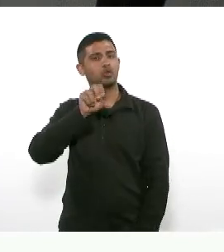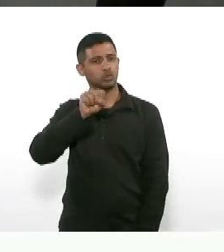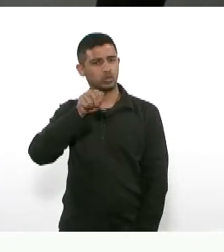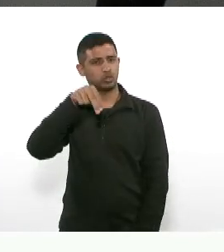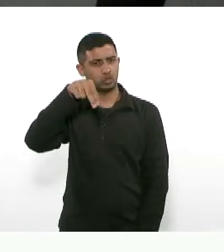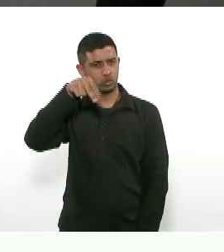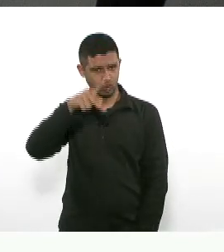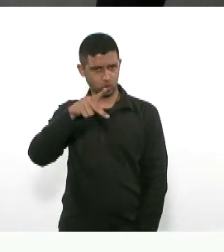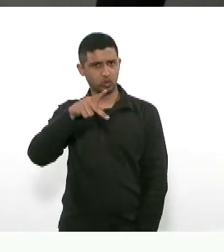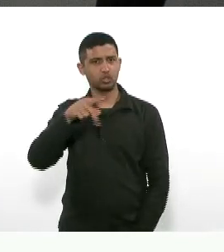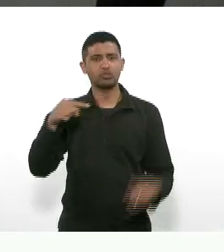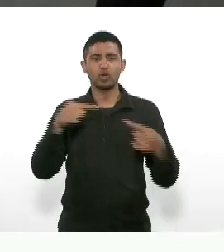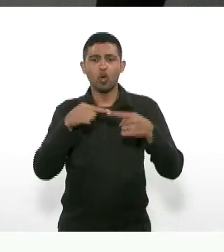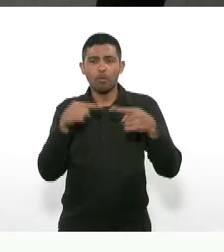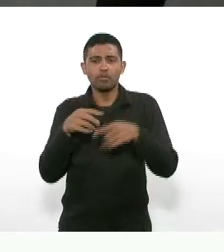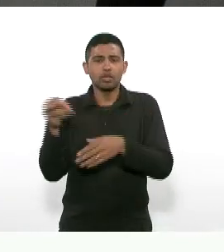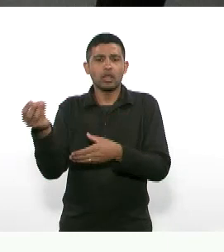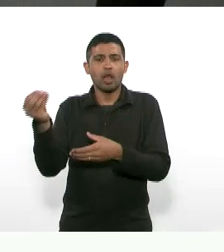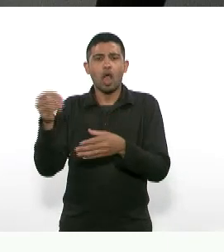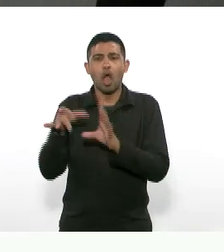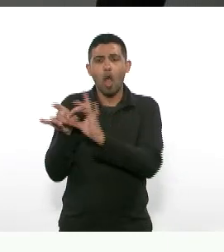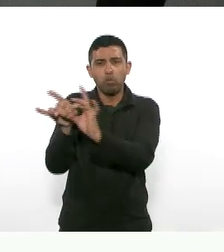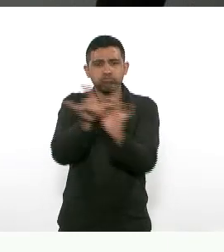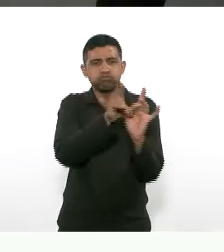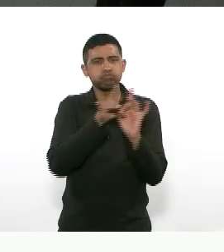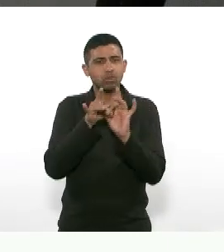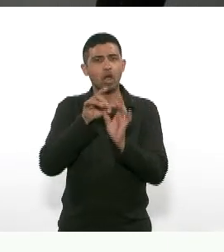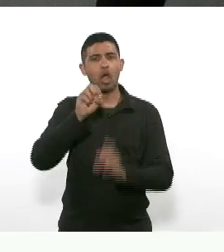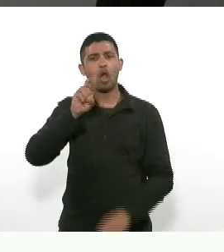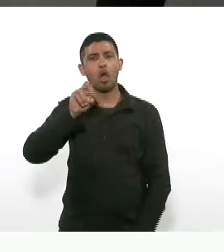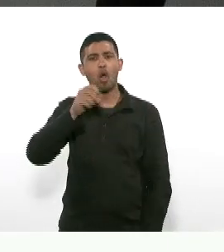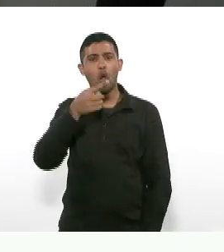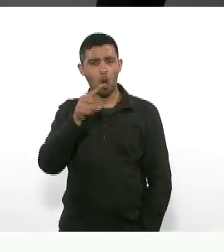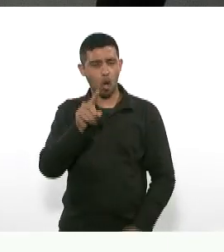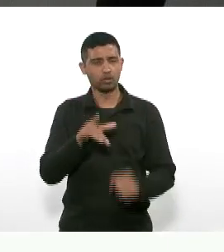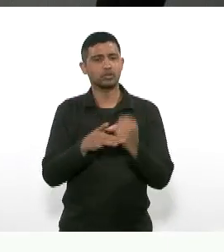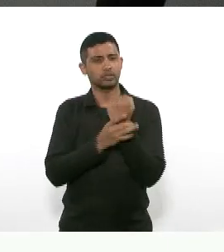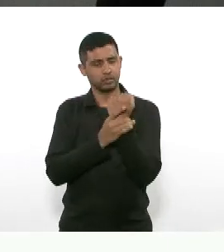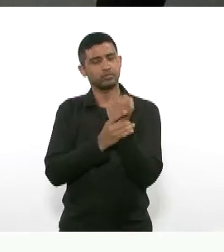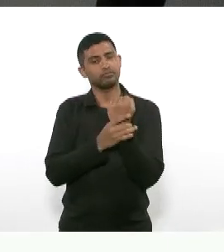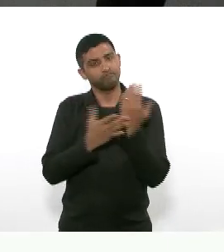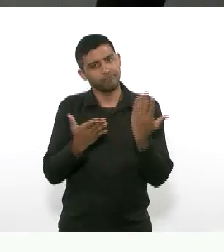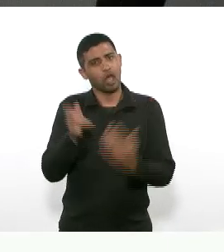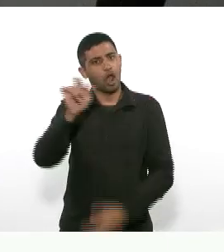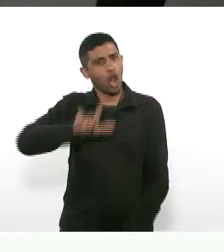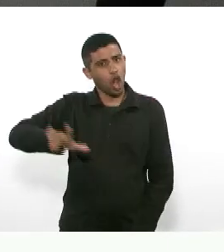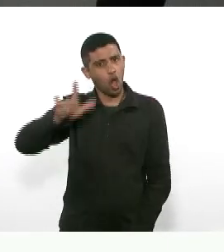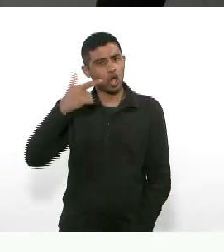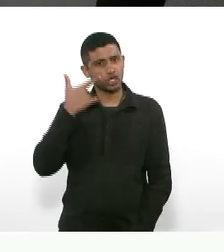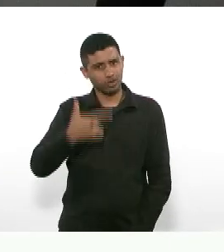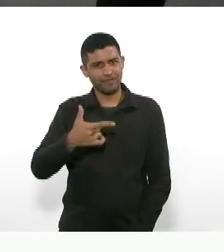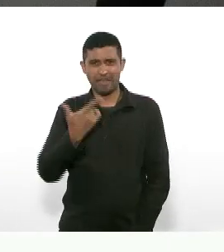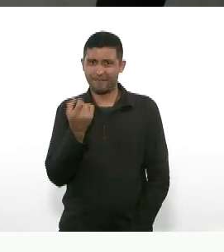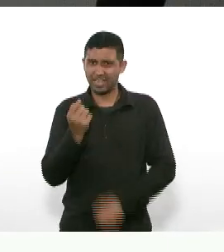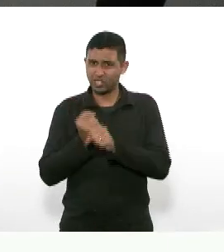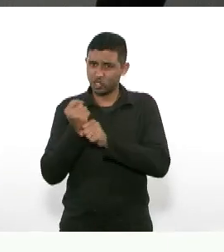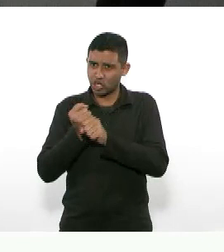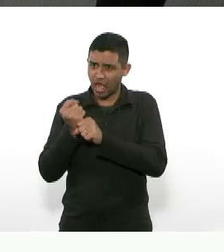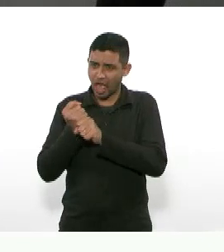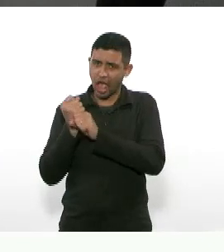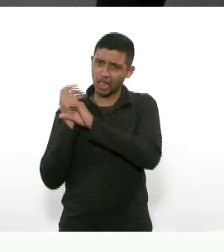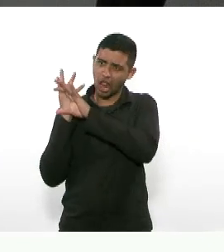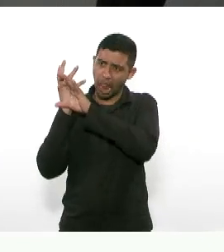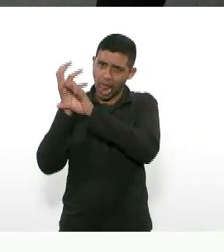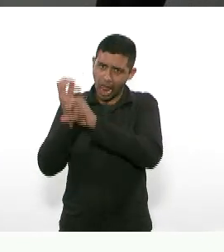dos órgãos de segurança e é lógico, né, que ao longo desses 20 anos o tema